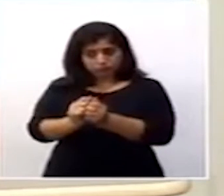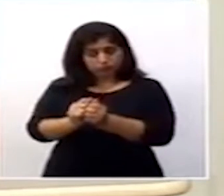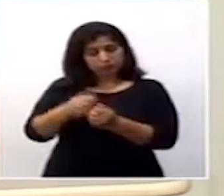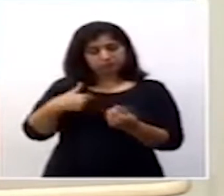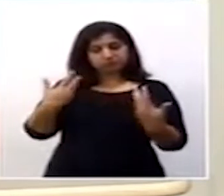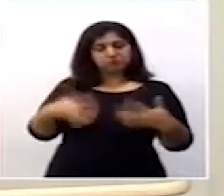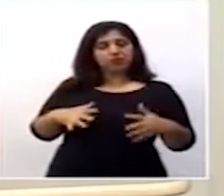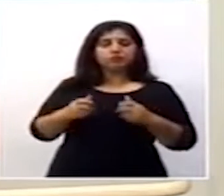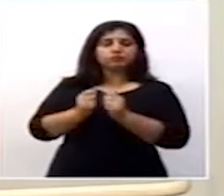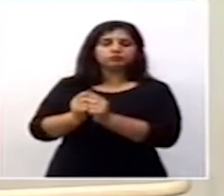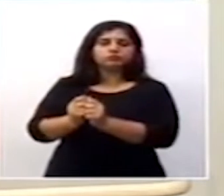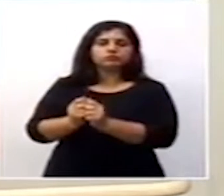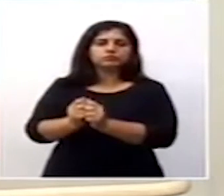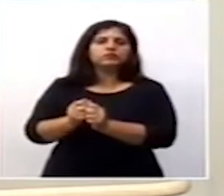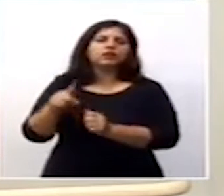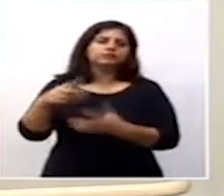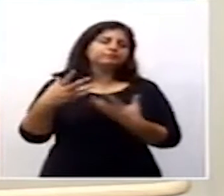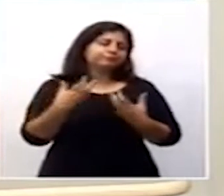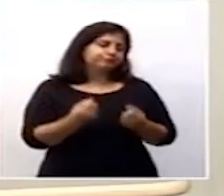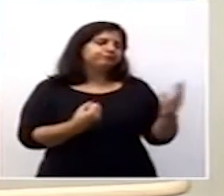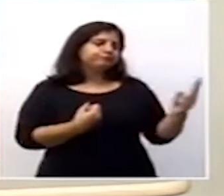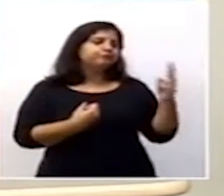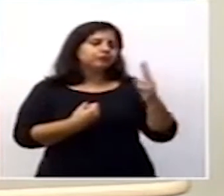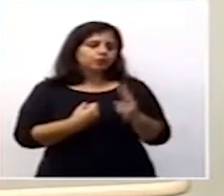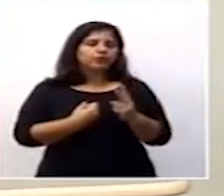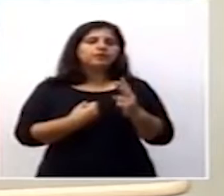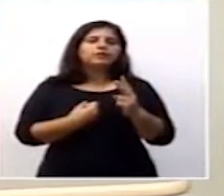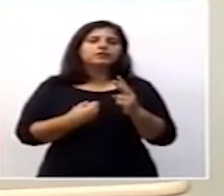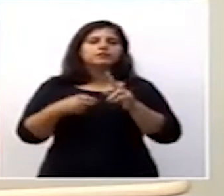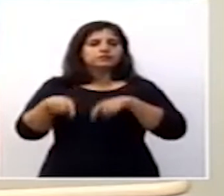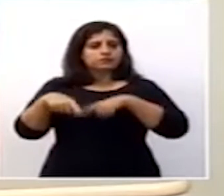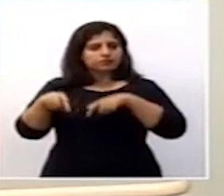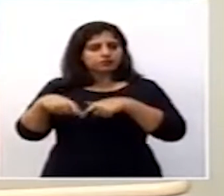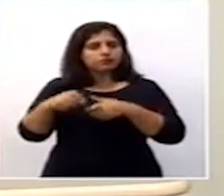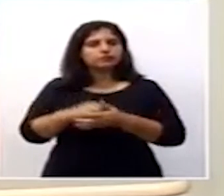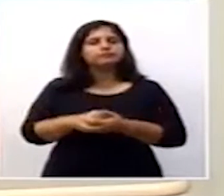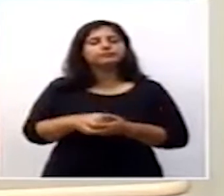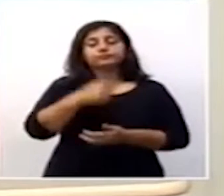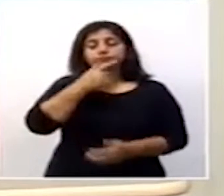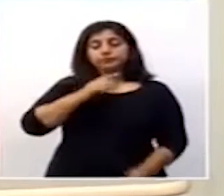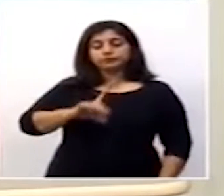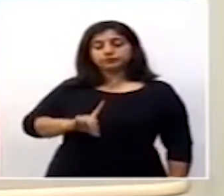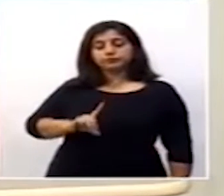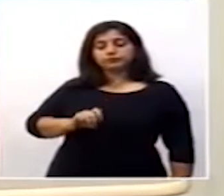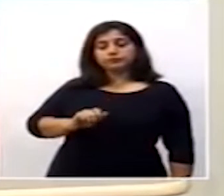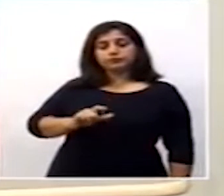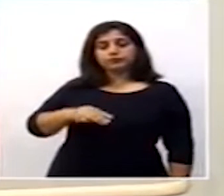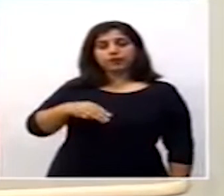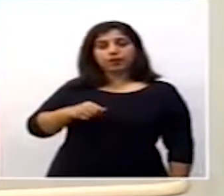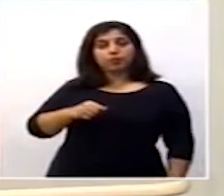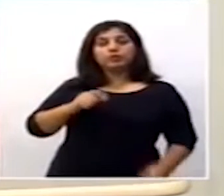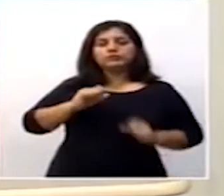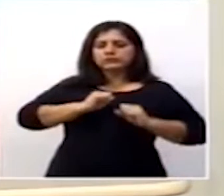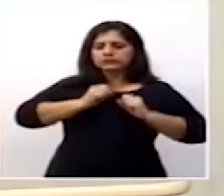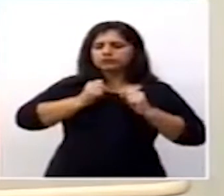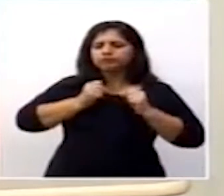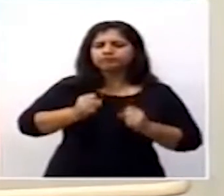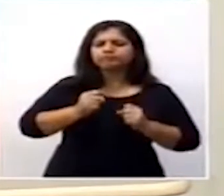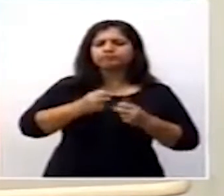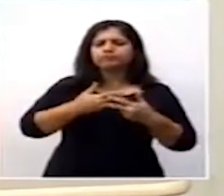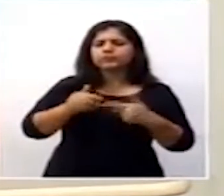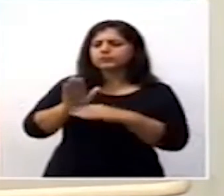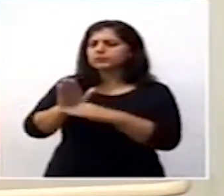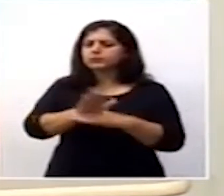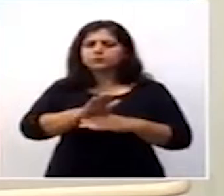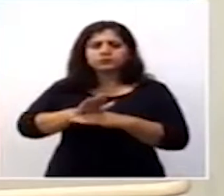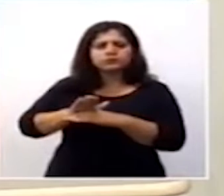concordou em levá-los, né, para o sítio. E assim eles foram. O Dalma, ele fazia de tudo para poder